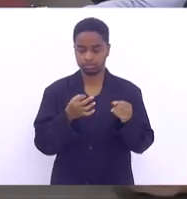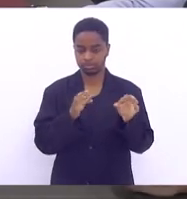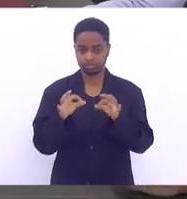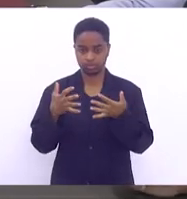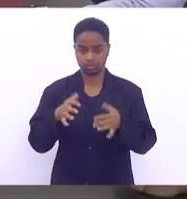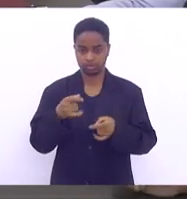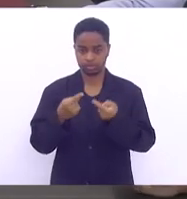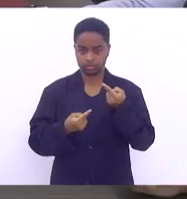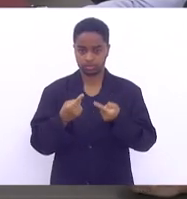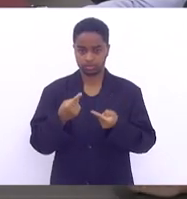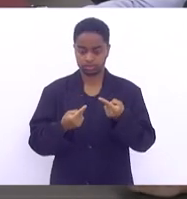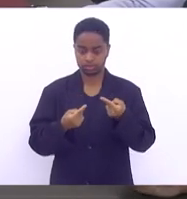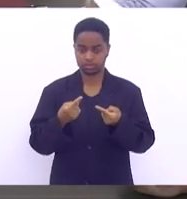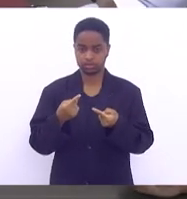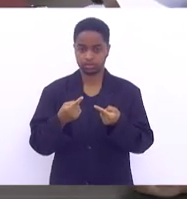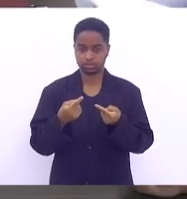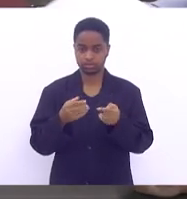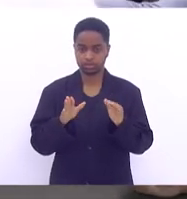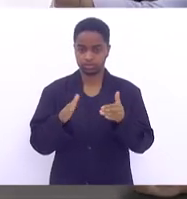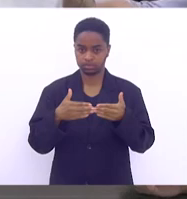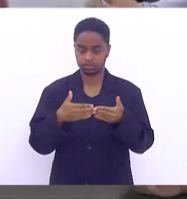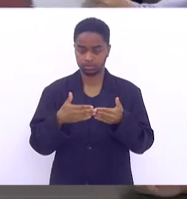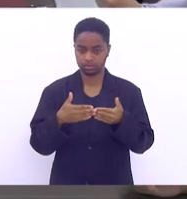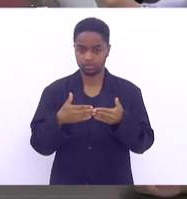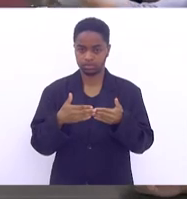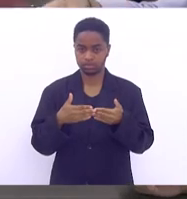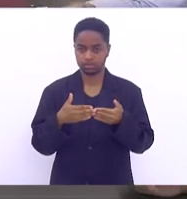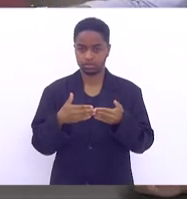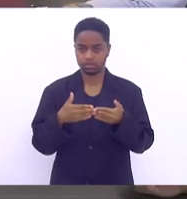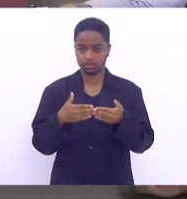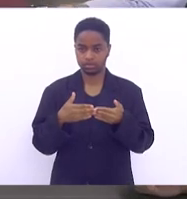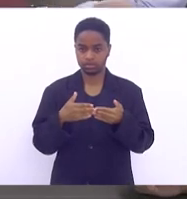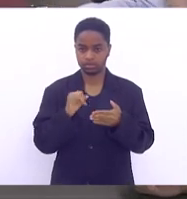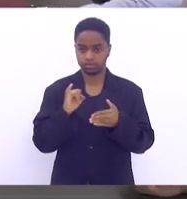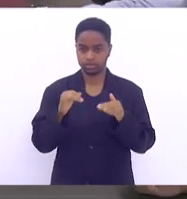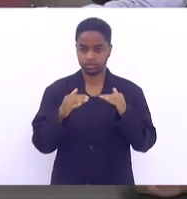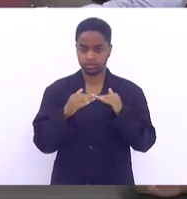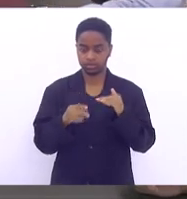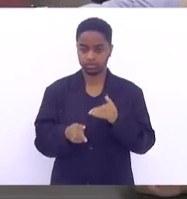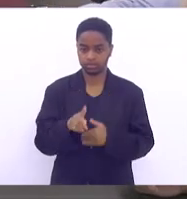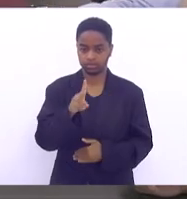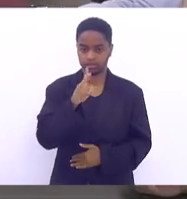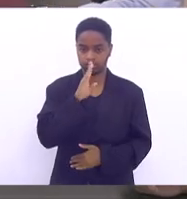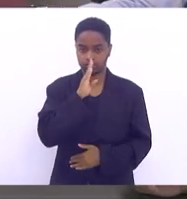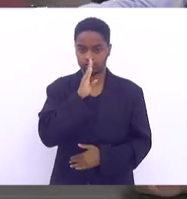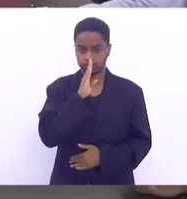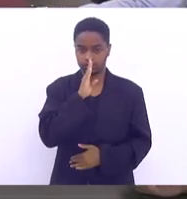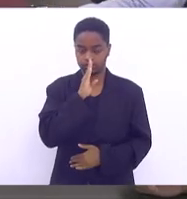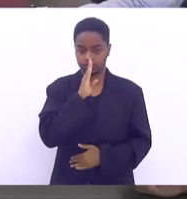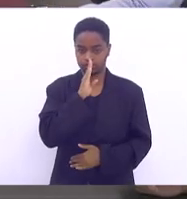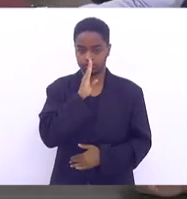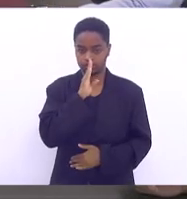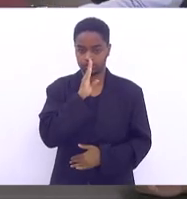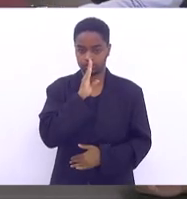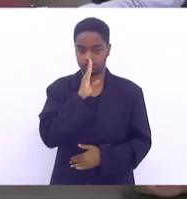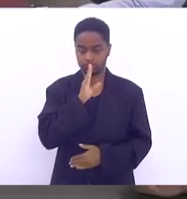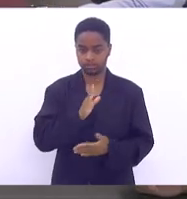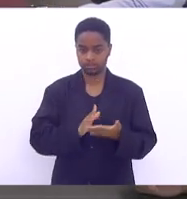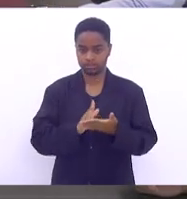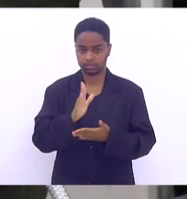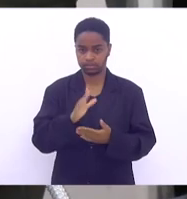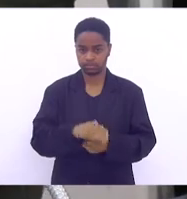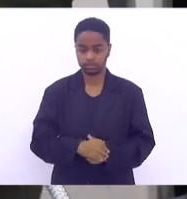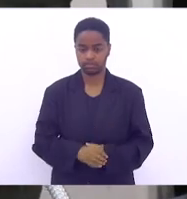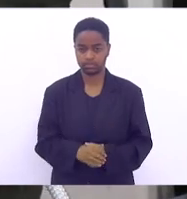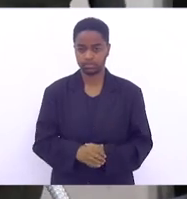havendo quem queira discutir, encerrada a discussão. Senhores que aprovam os pareceres, permaneçam como estão,